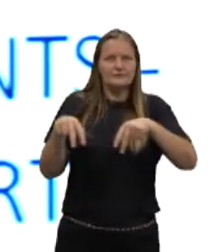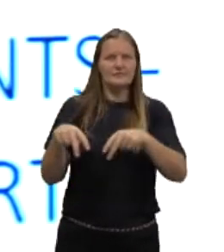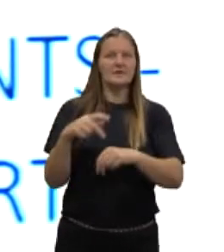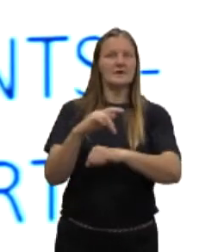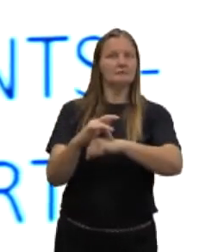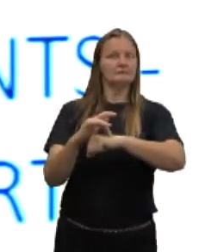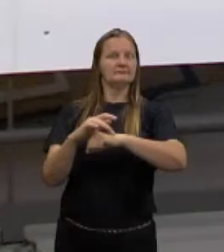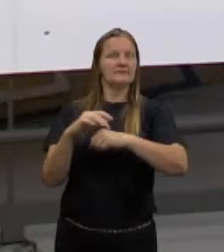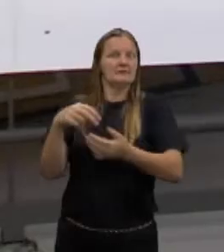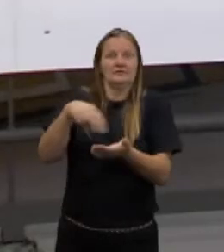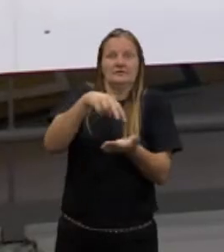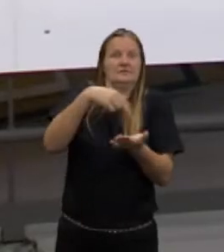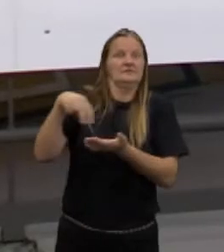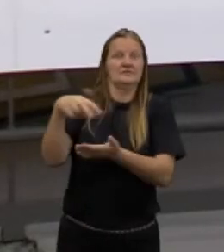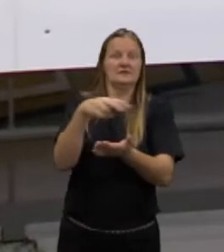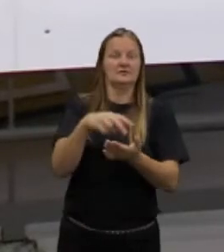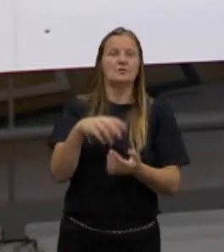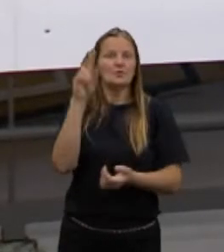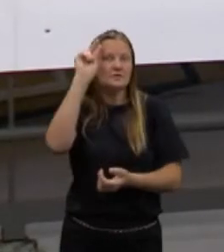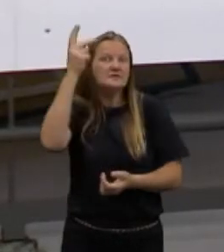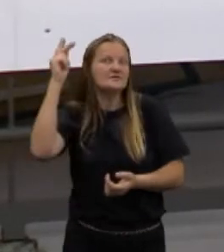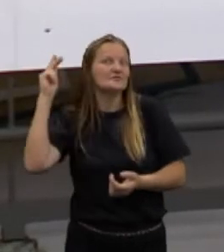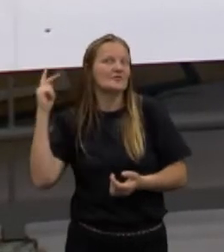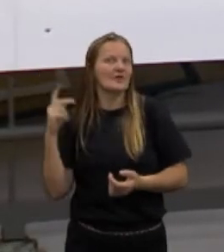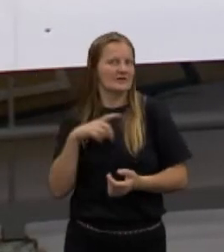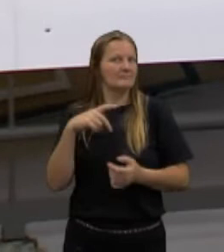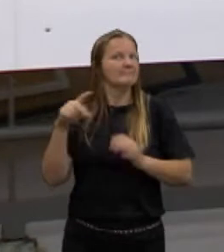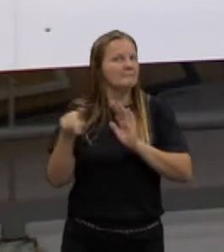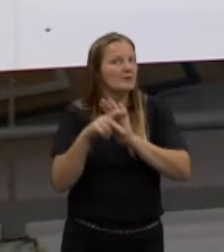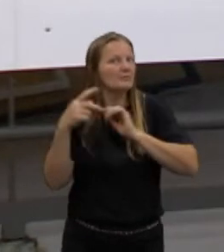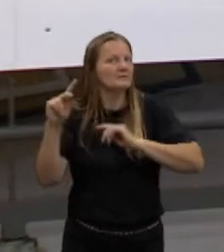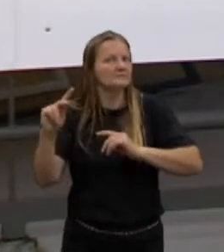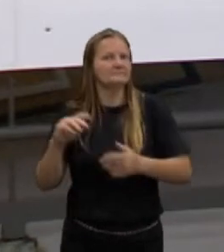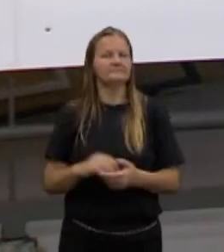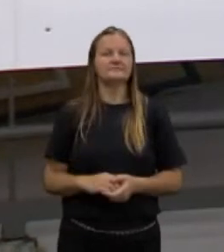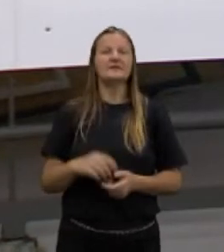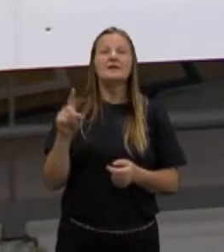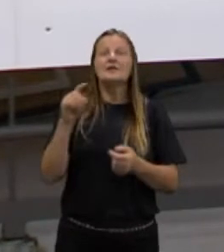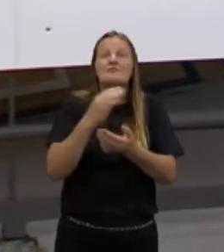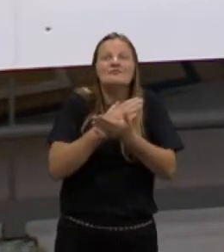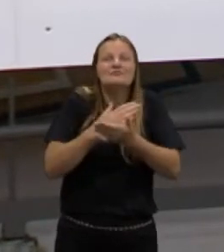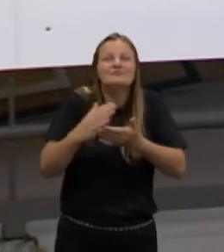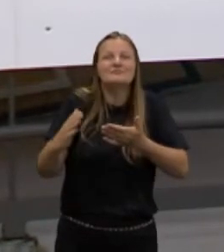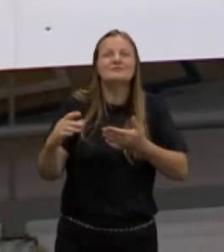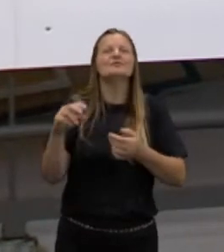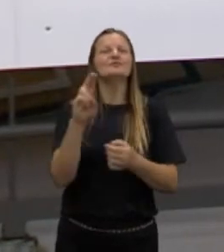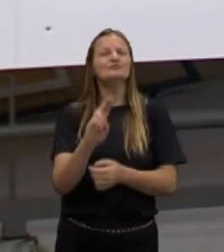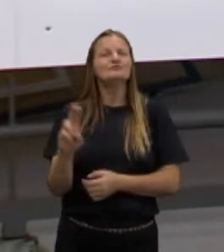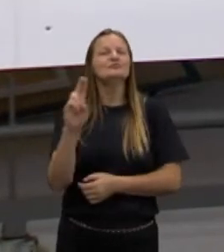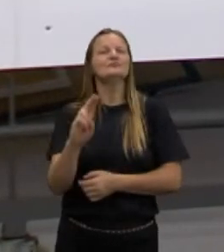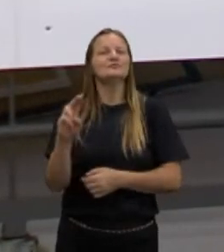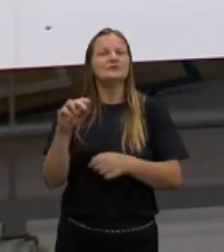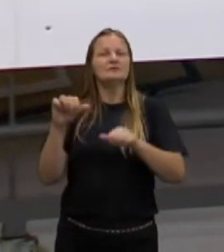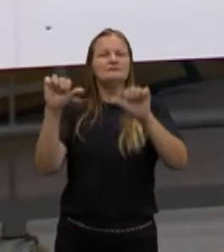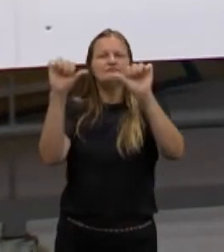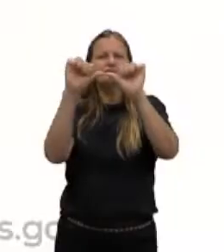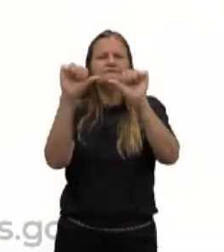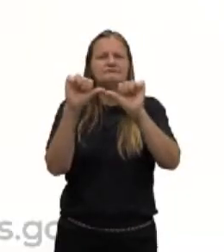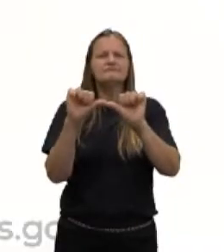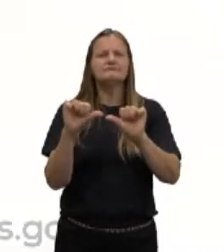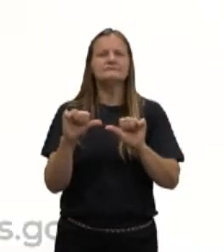dançarino que não conheça a história do Laban. Tá? E ele começou a usar, sim, a simetria nas